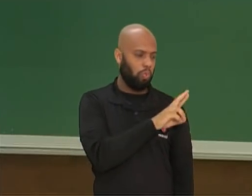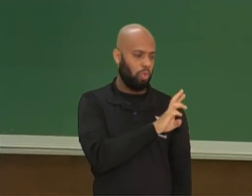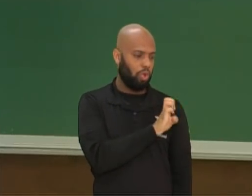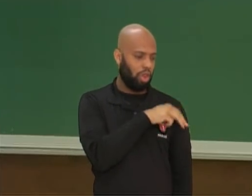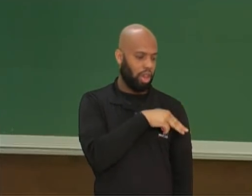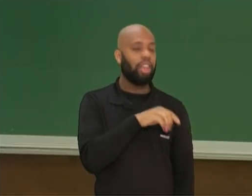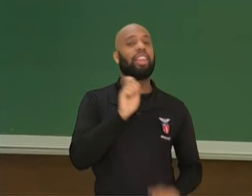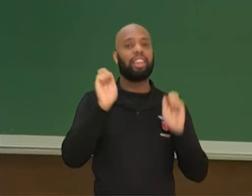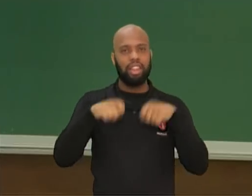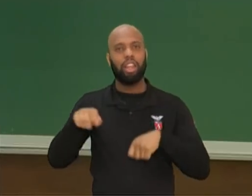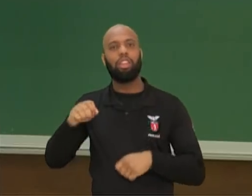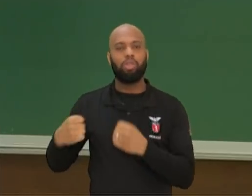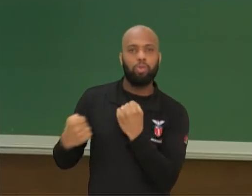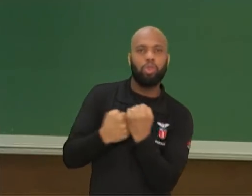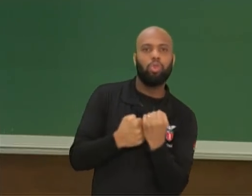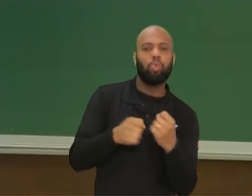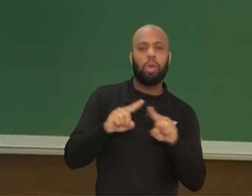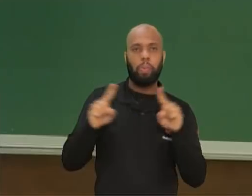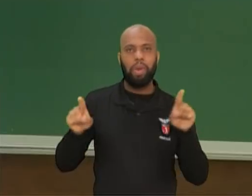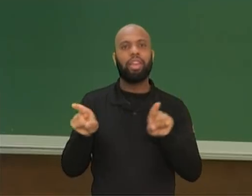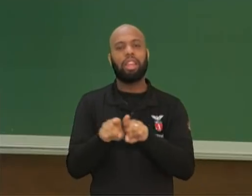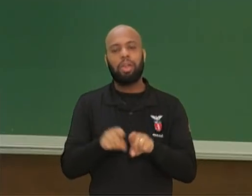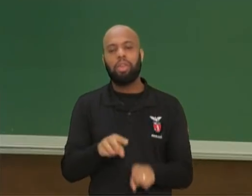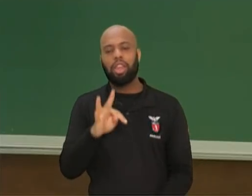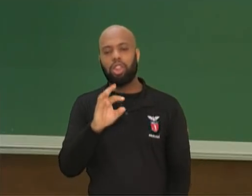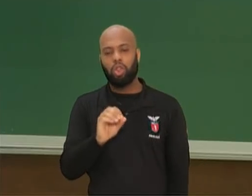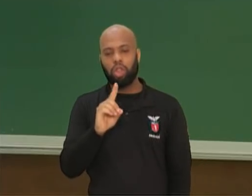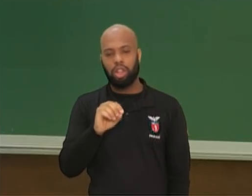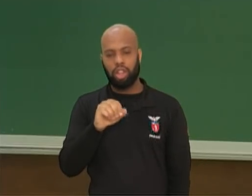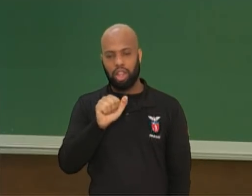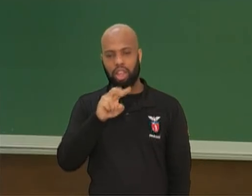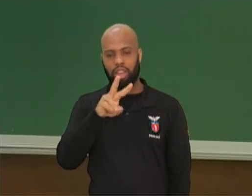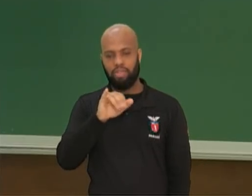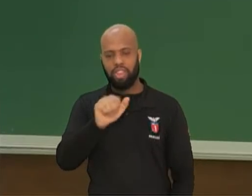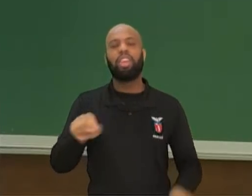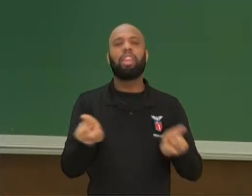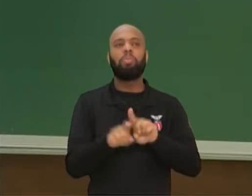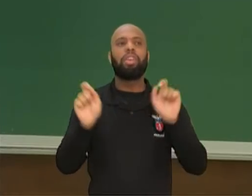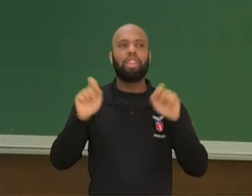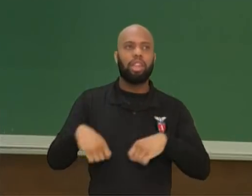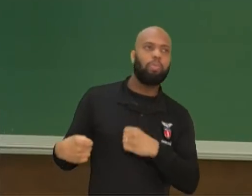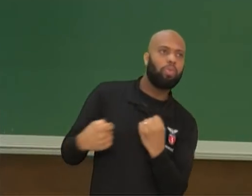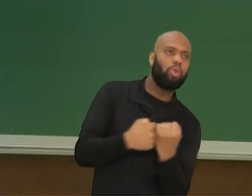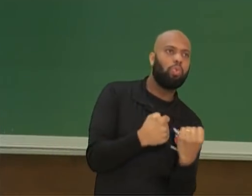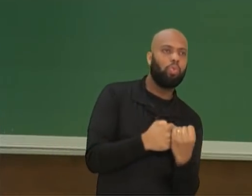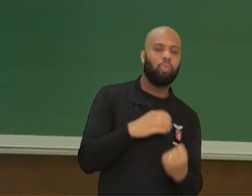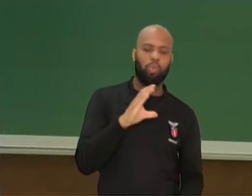porém, o mas, o todavia e o contudo. Então, todas essas conjunções,